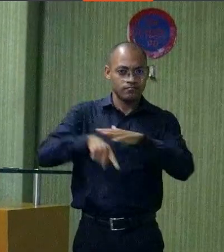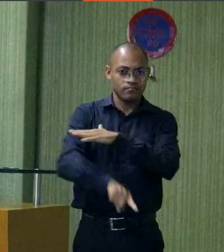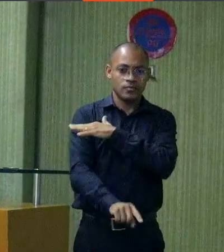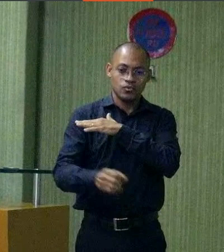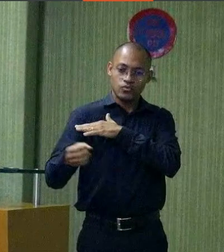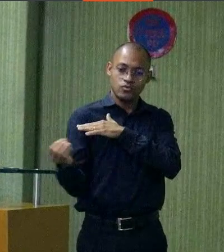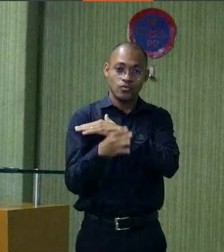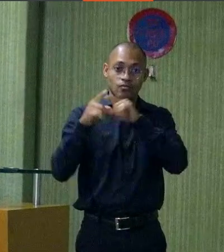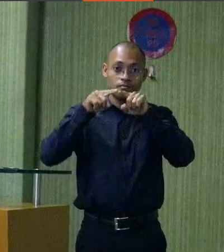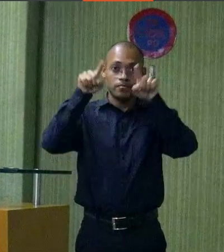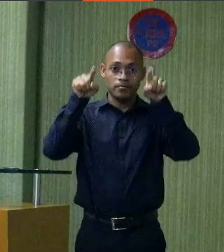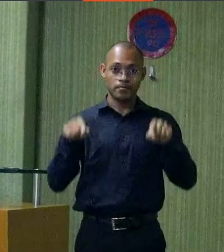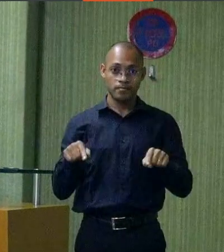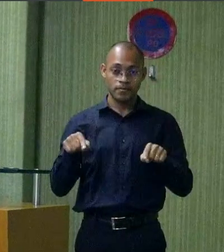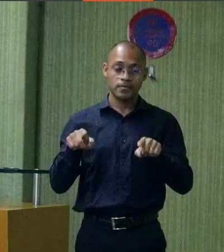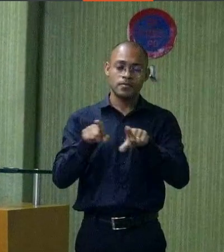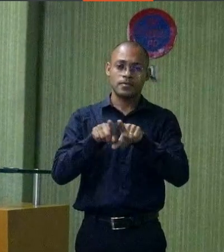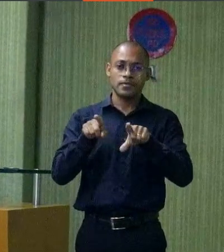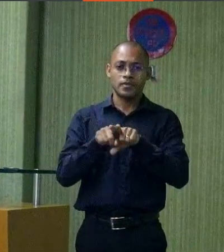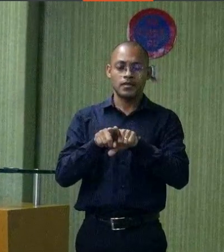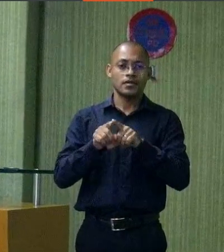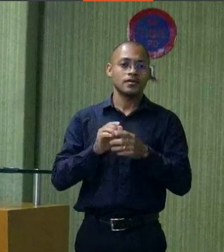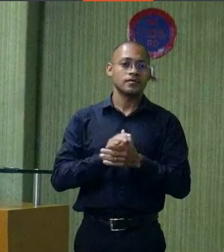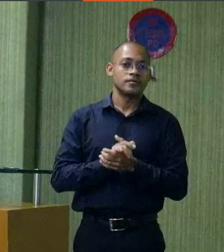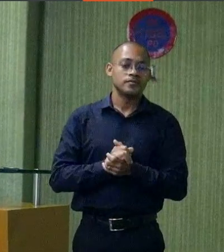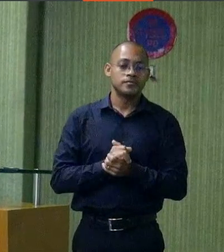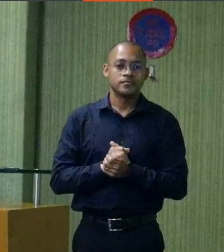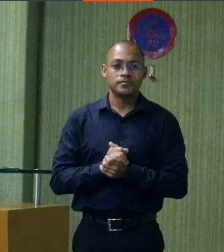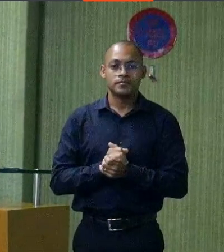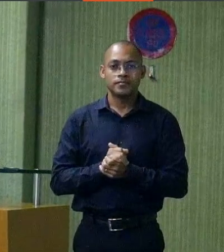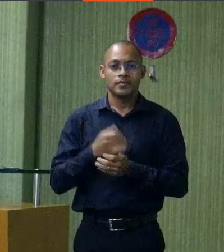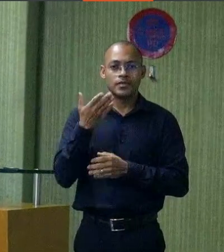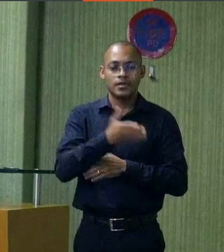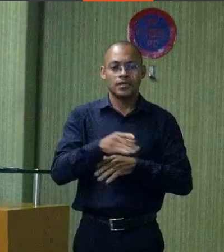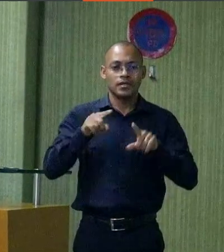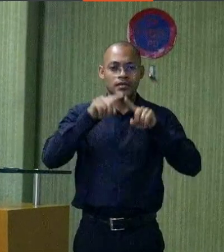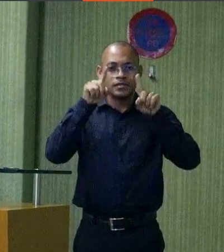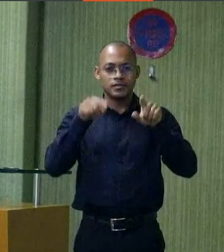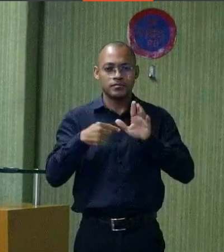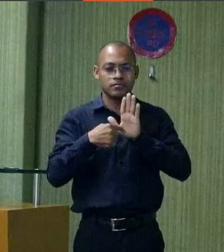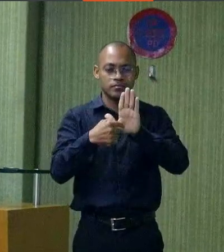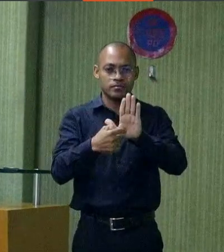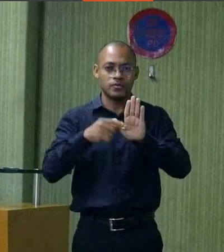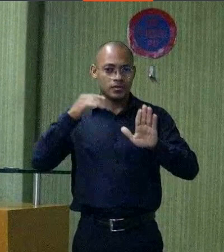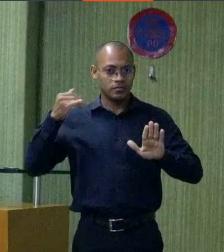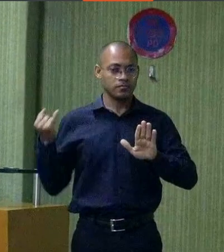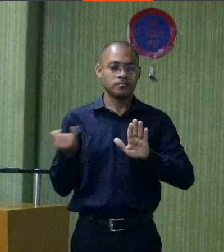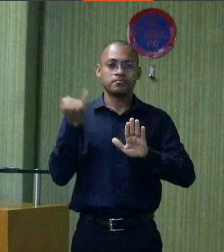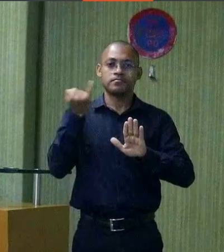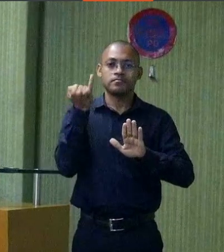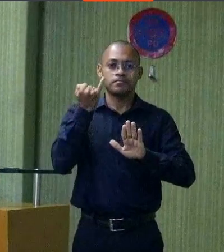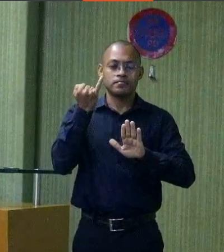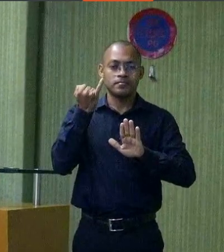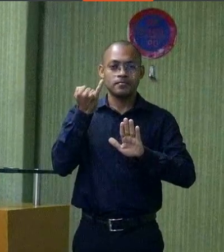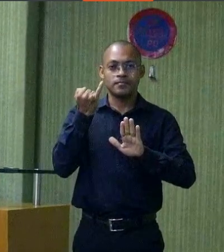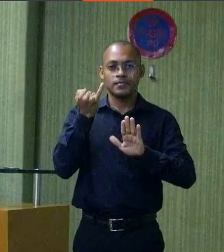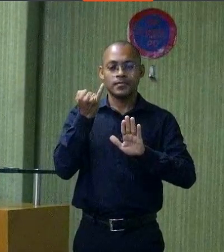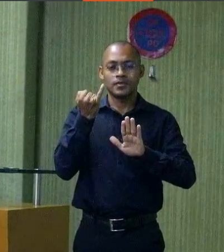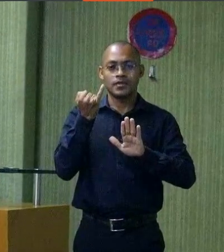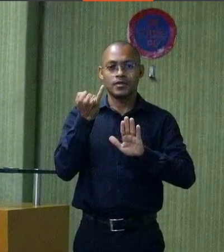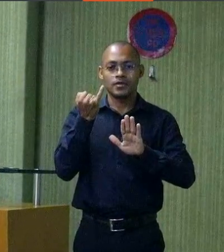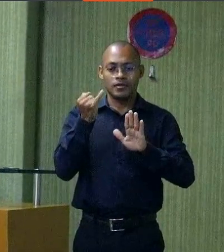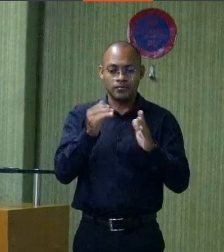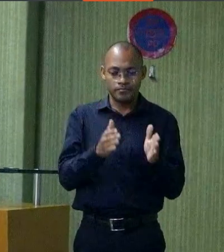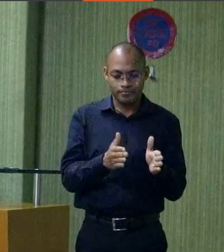Equidade é uma outra dimensão também transversal nesse plano que aparece com muita ênfase né Eh de um lado